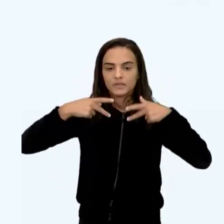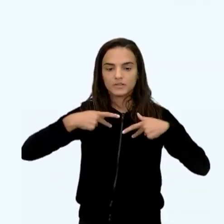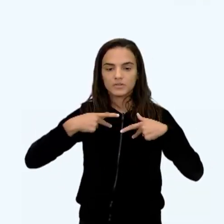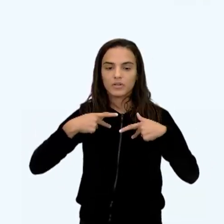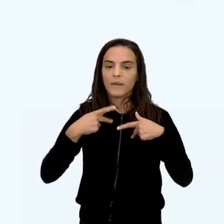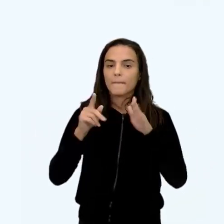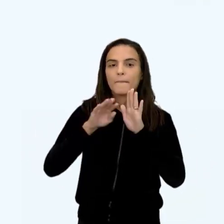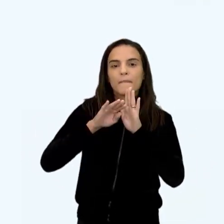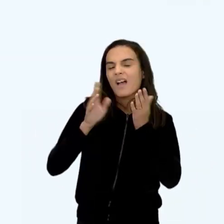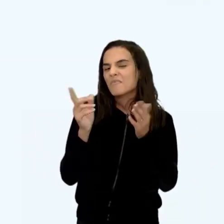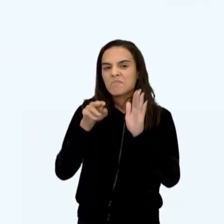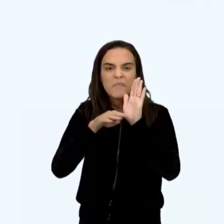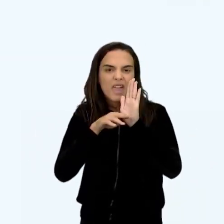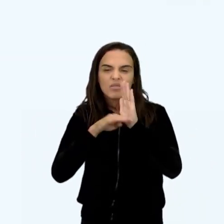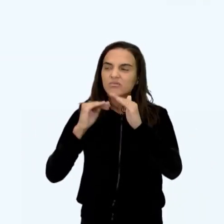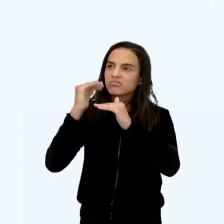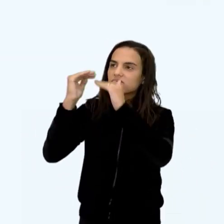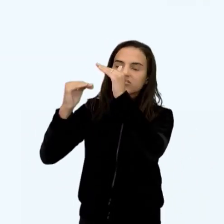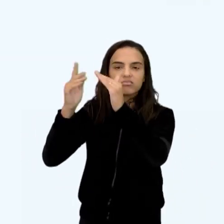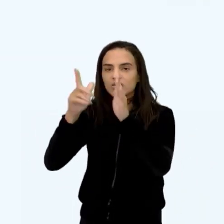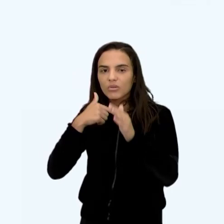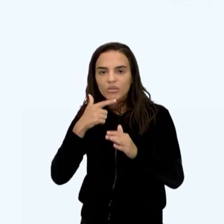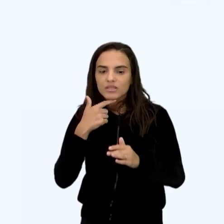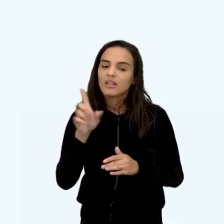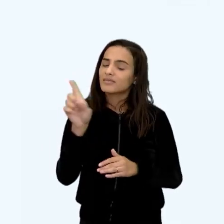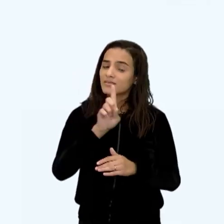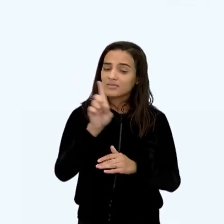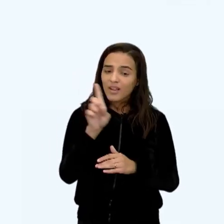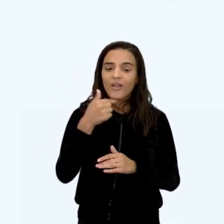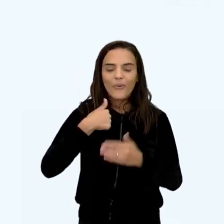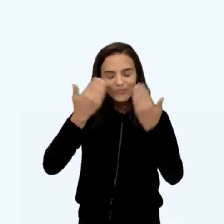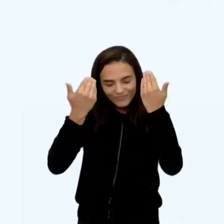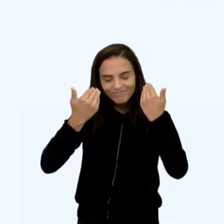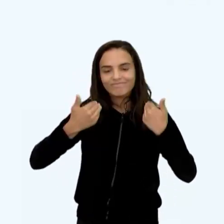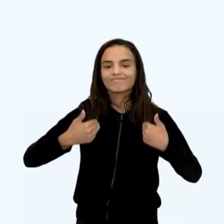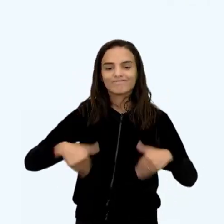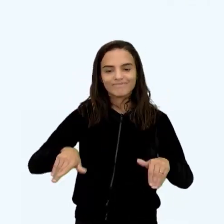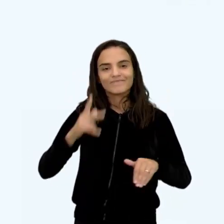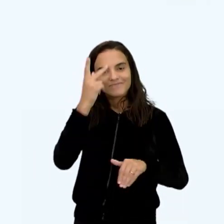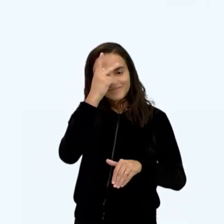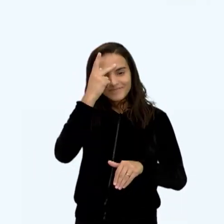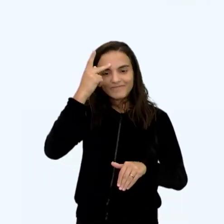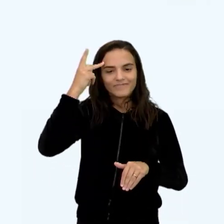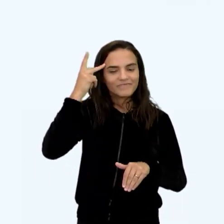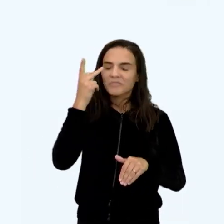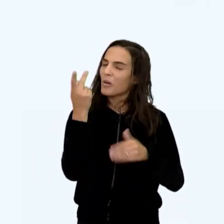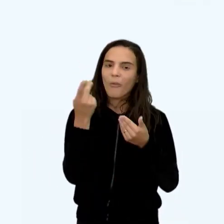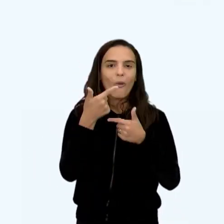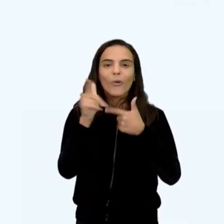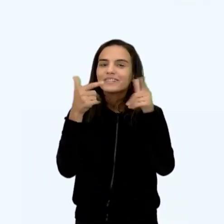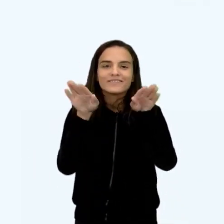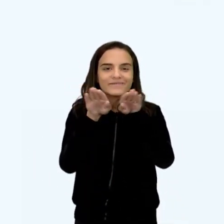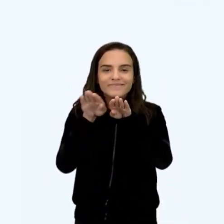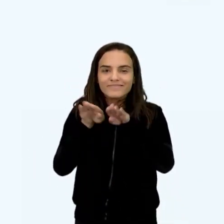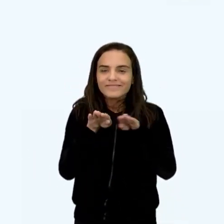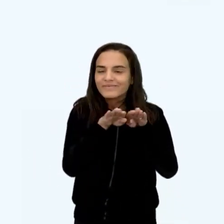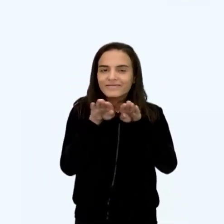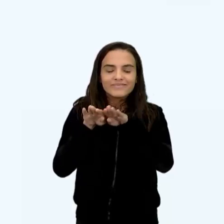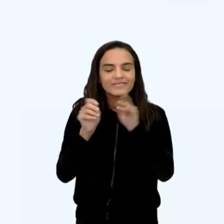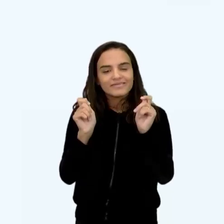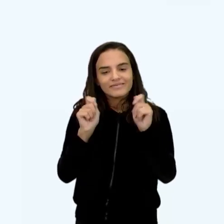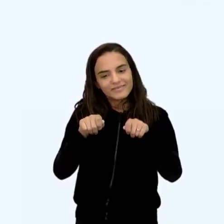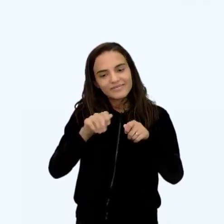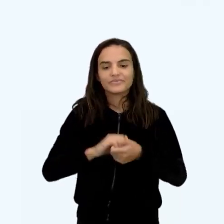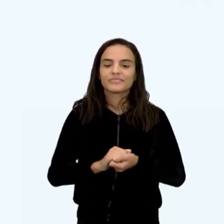menos evoluída. Eu sou uma pessoa como qualquer outra. E a gente